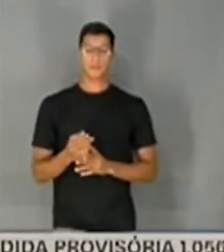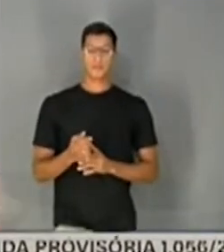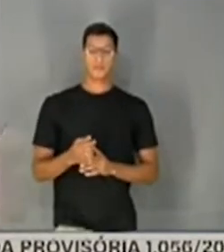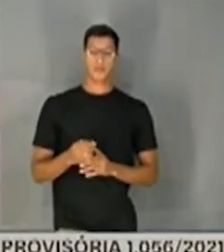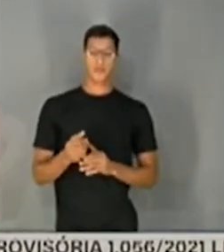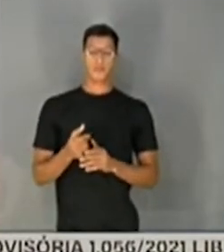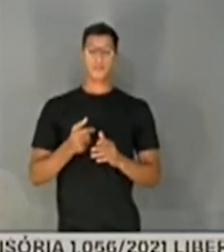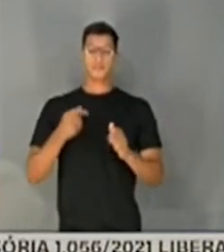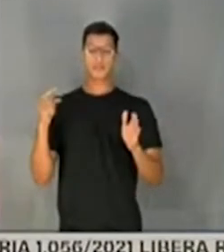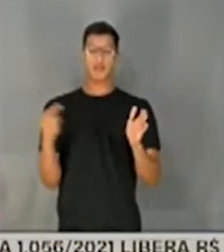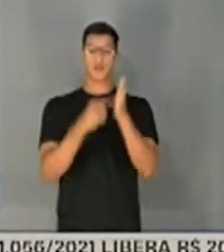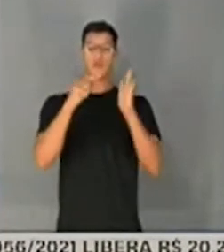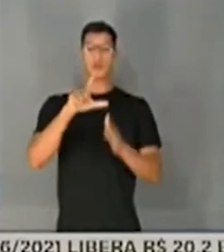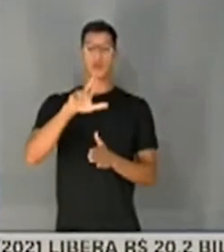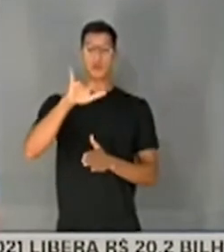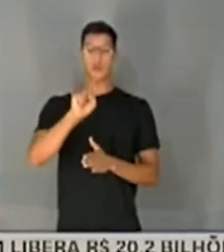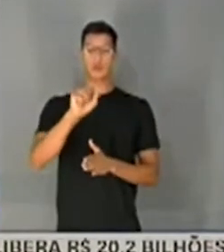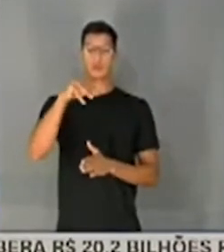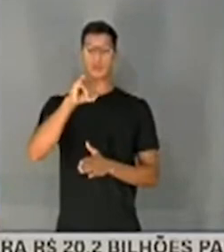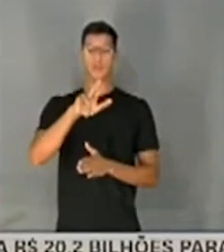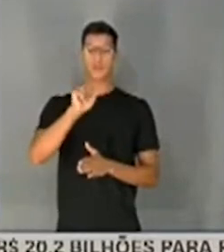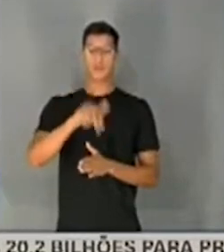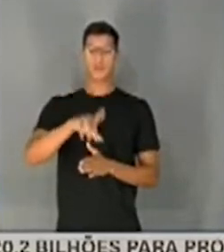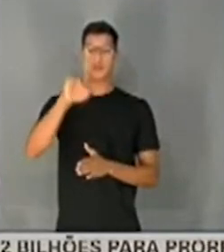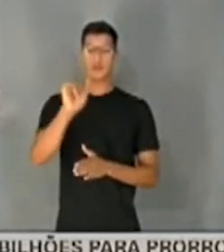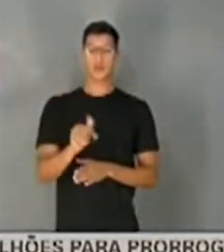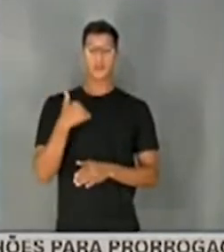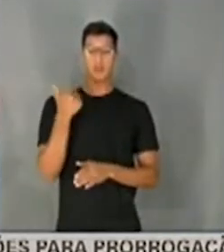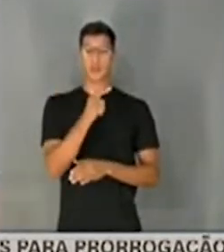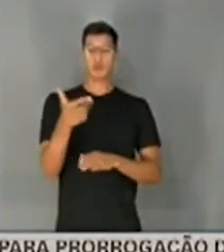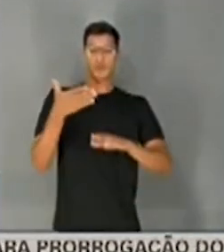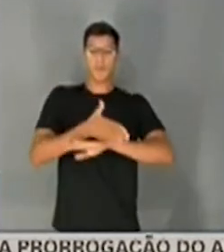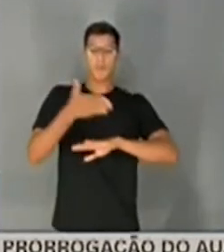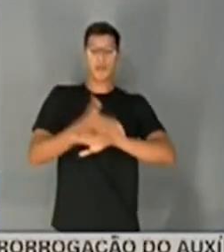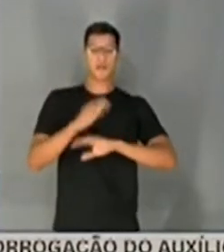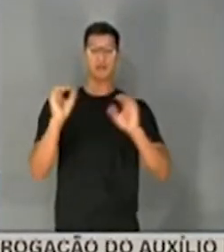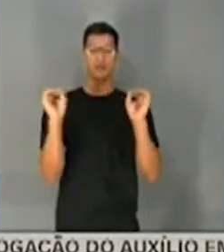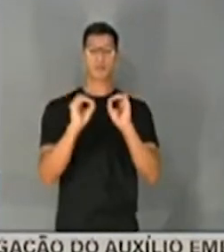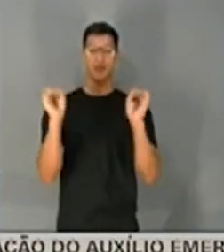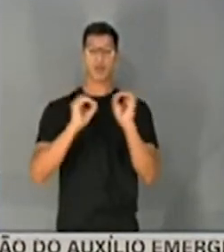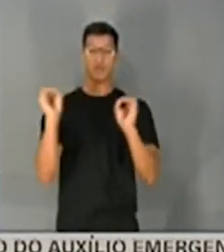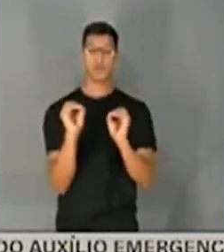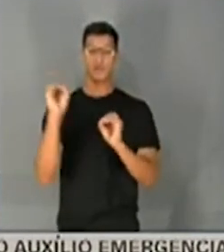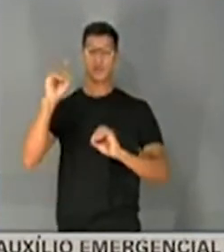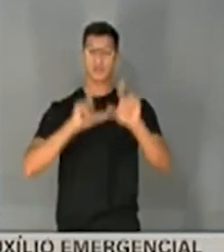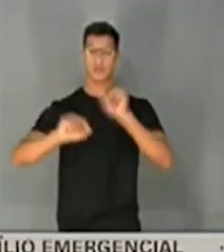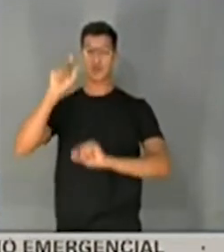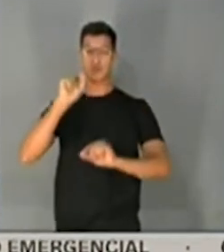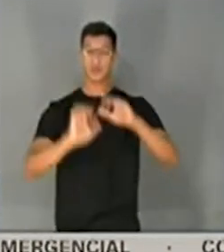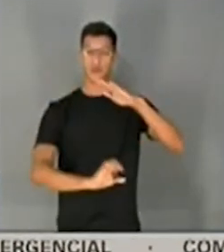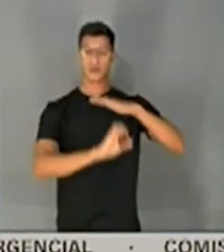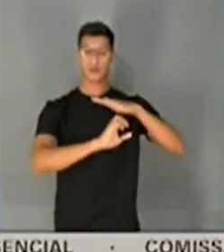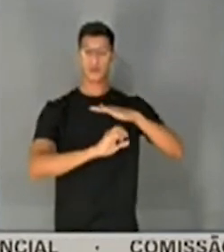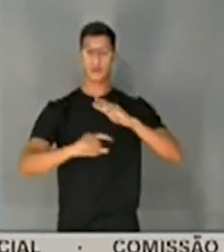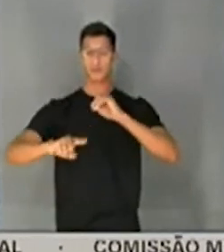denúncia do deputado Luiz Miranda a respeito da Covaxin, não tive participação alguma na escolha da empresa,